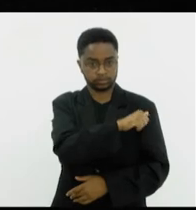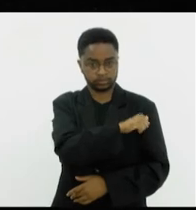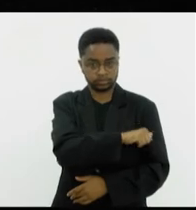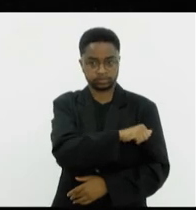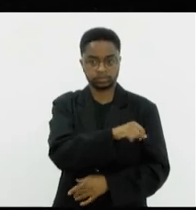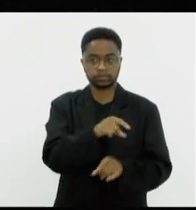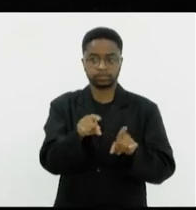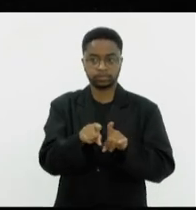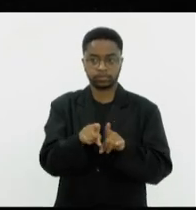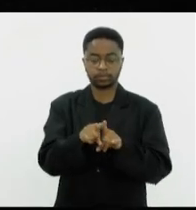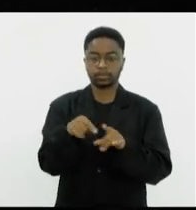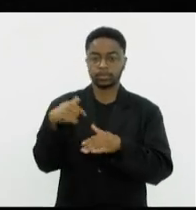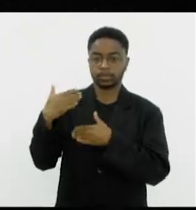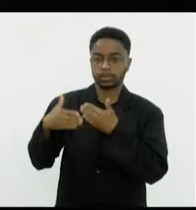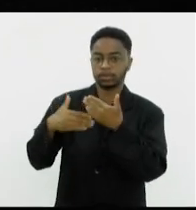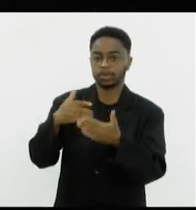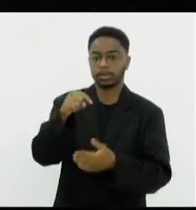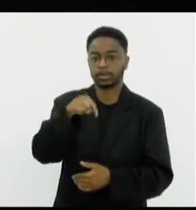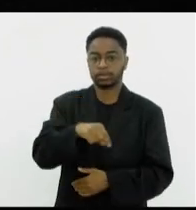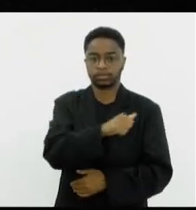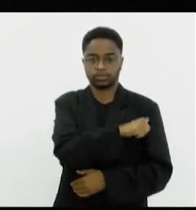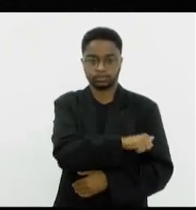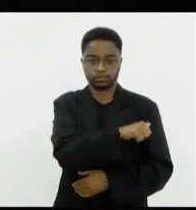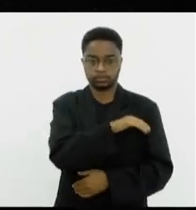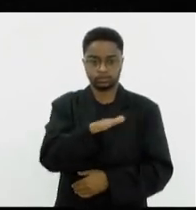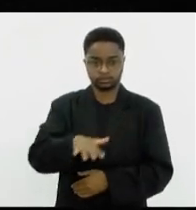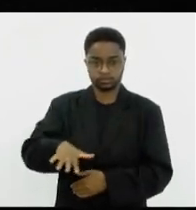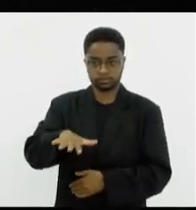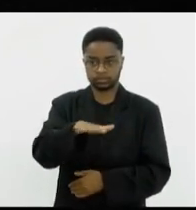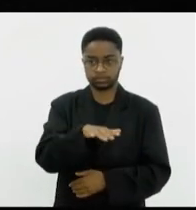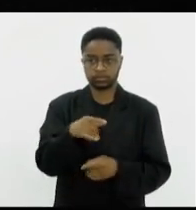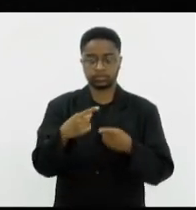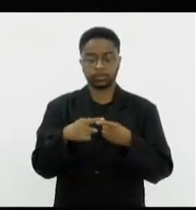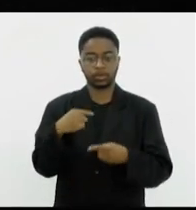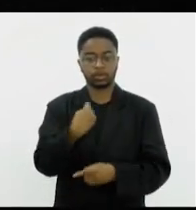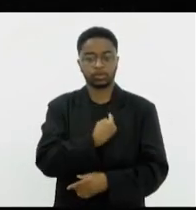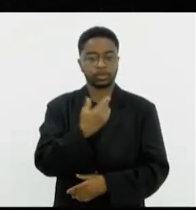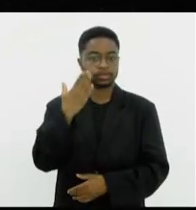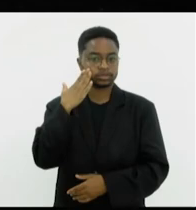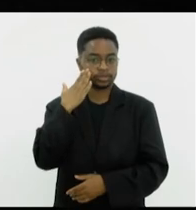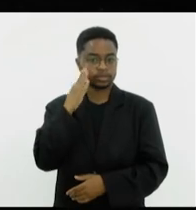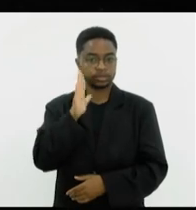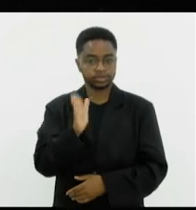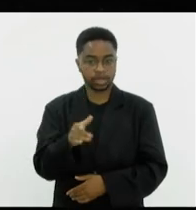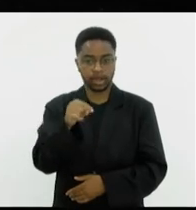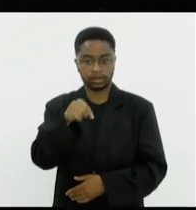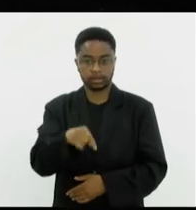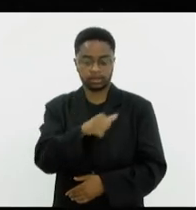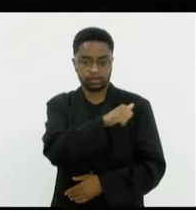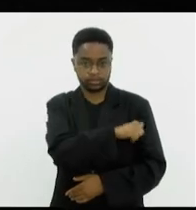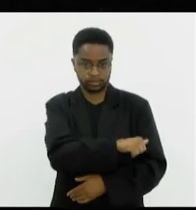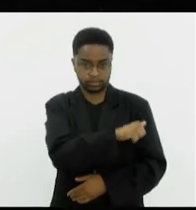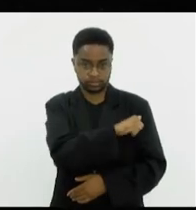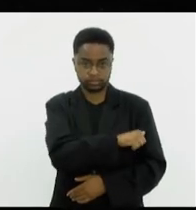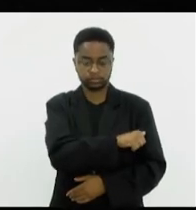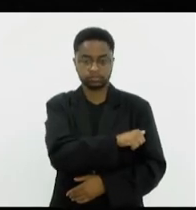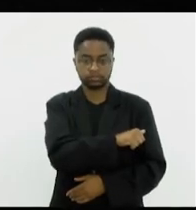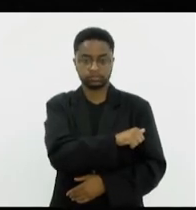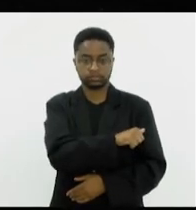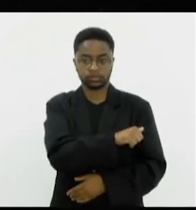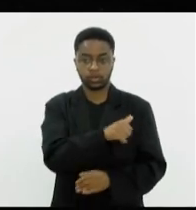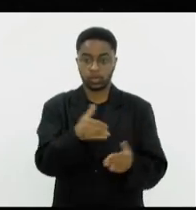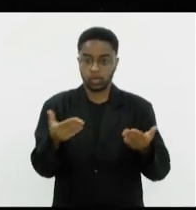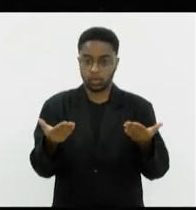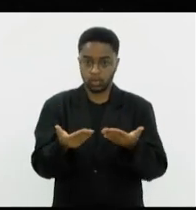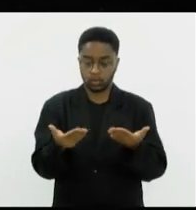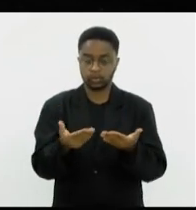para o desenvolvimento do Estado do Rio de Janeiro como um todo. Nós sabemos que o Estado do Rio de Janeiro se encontra hoje